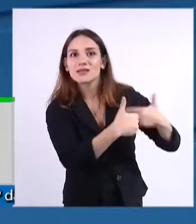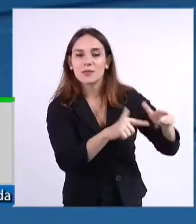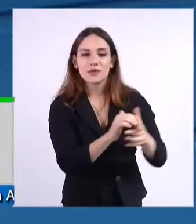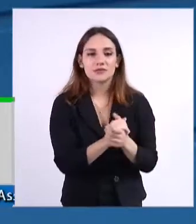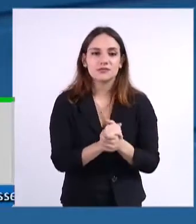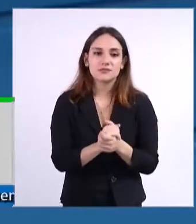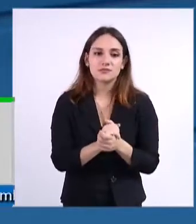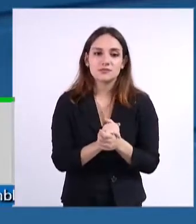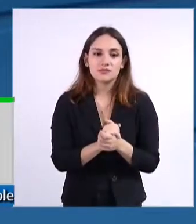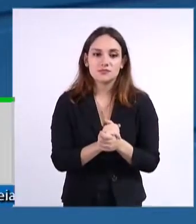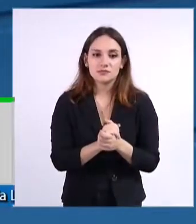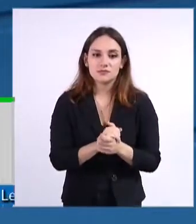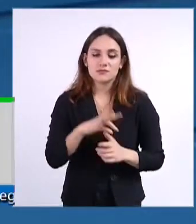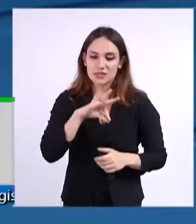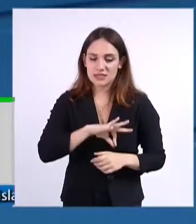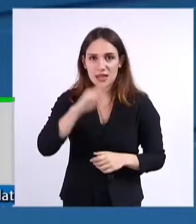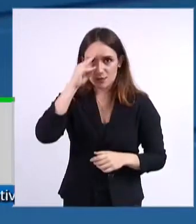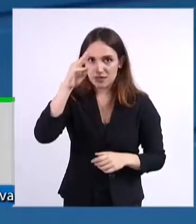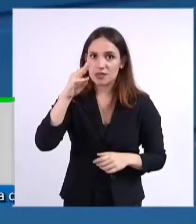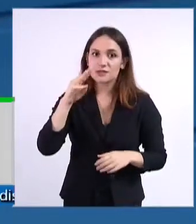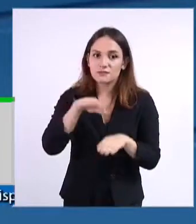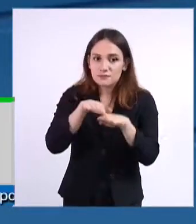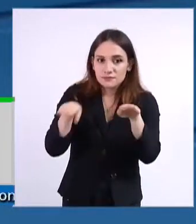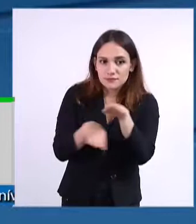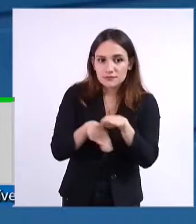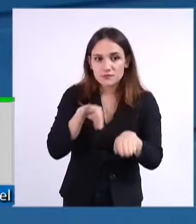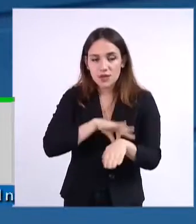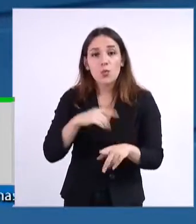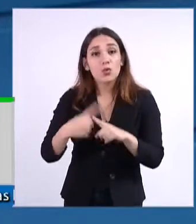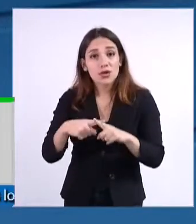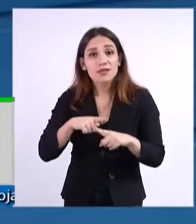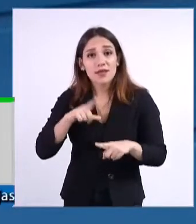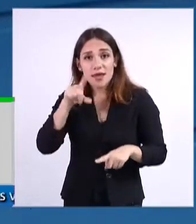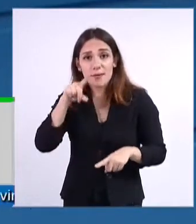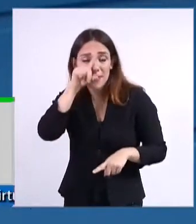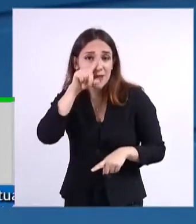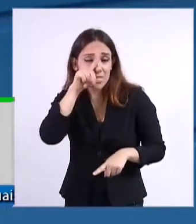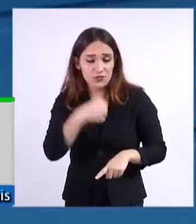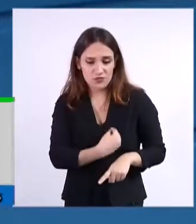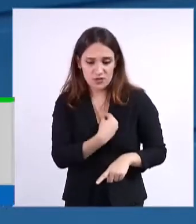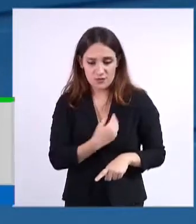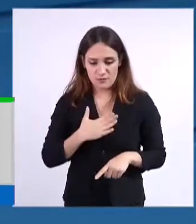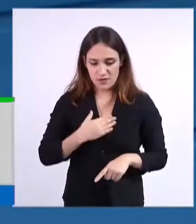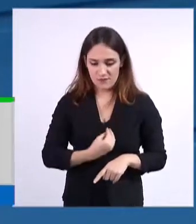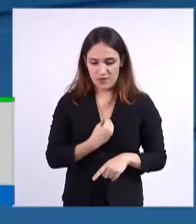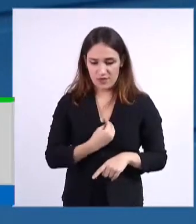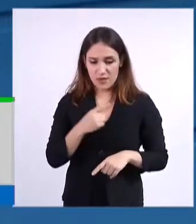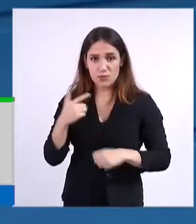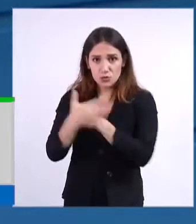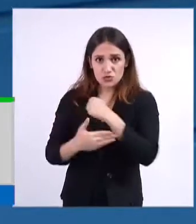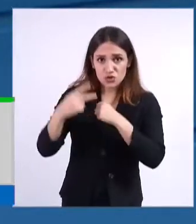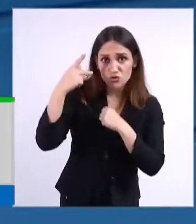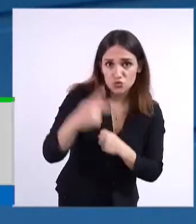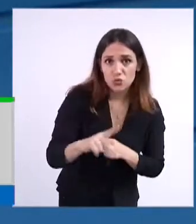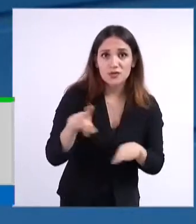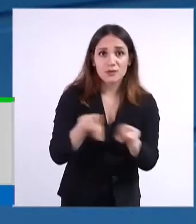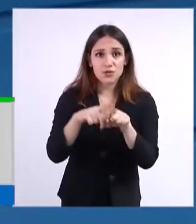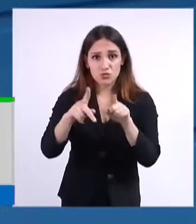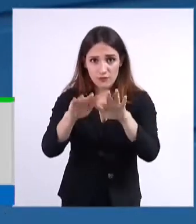menores remunerações do país. Ele corre risco de vida. Ele coloca a vida dele para proteger a sua e da sua